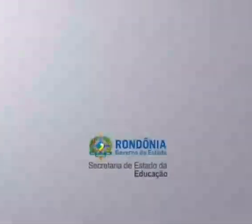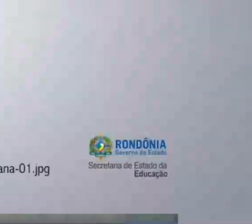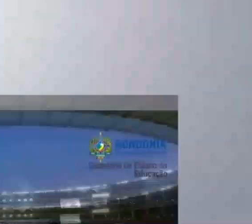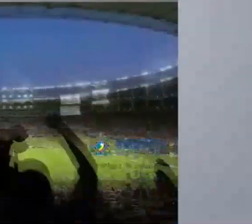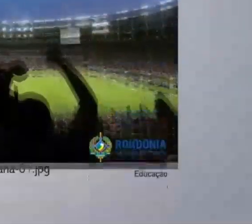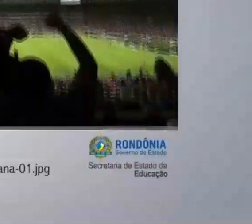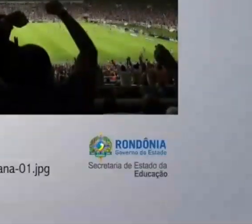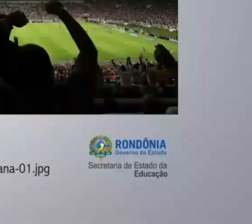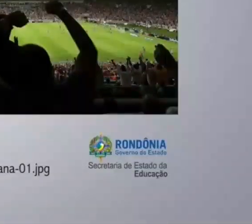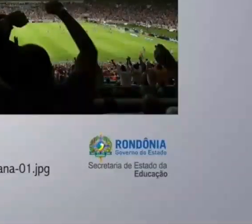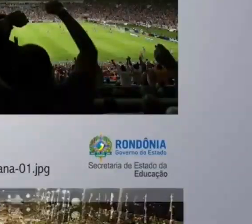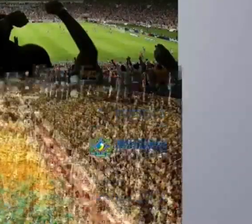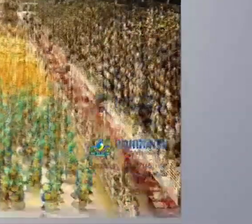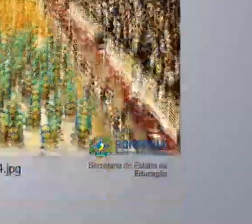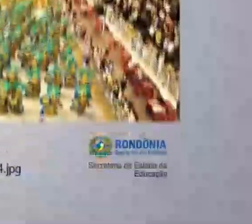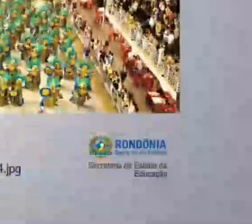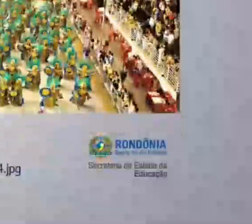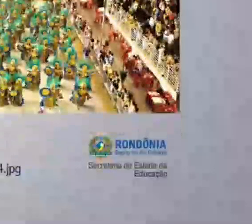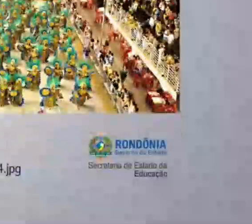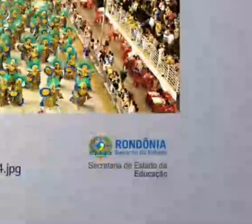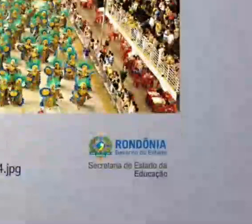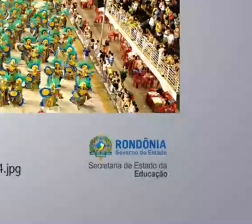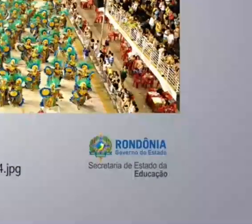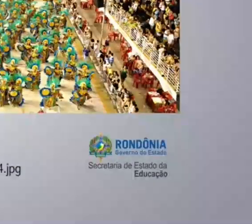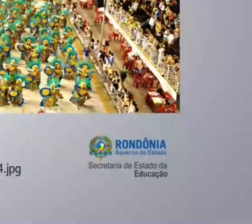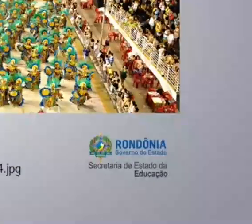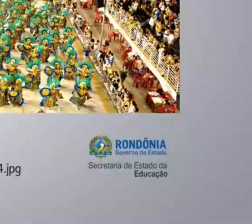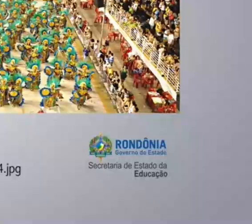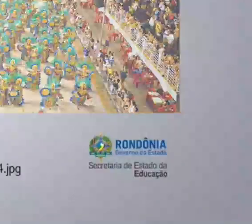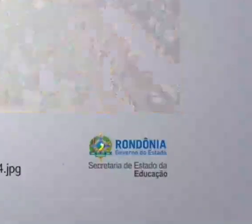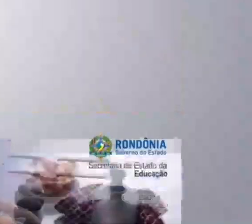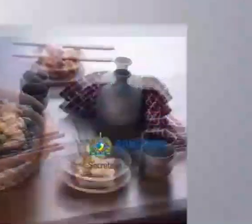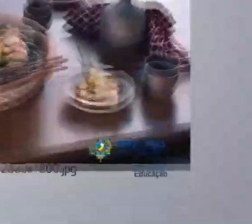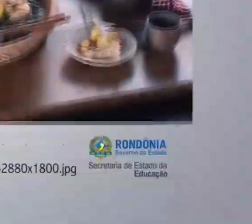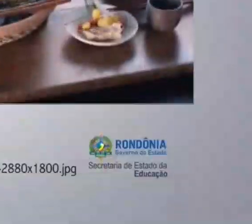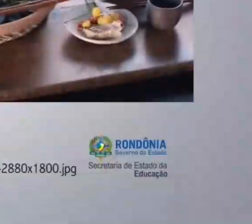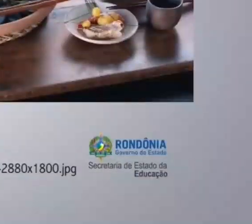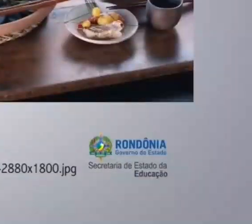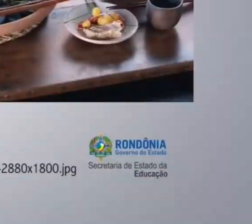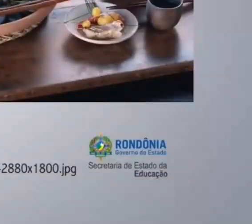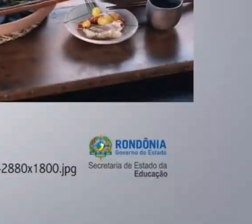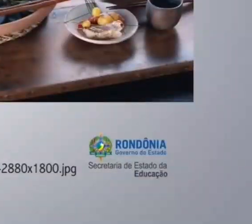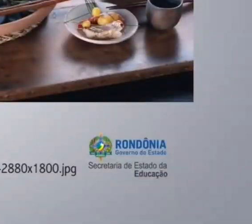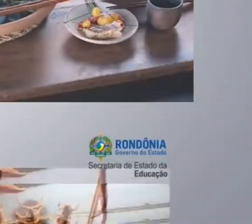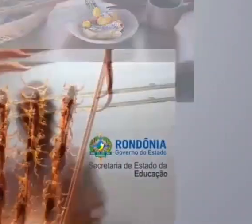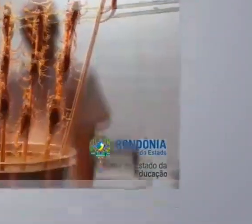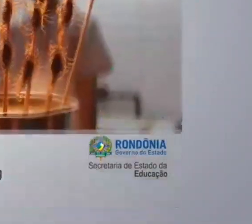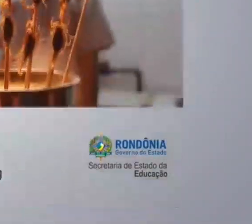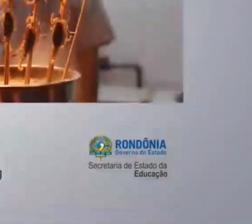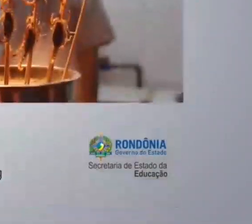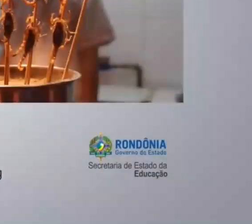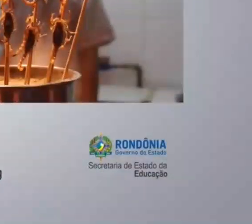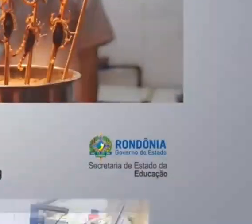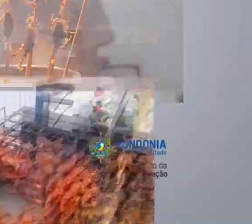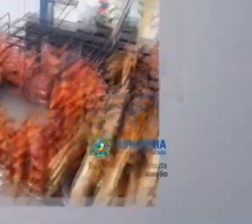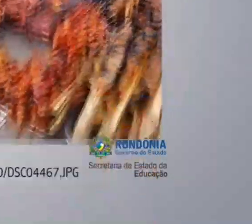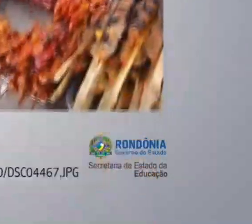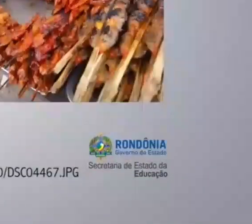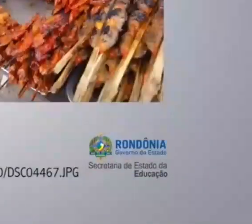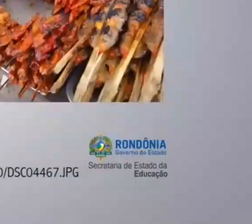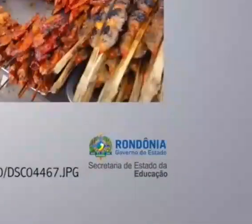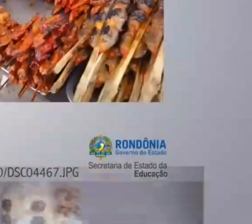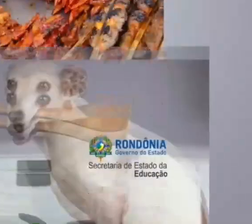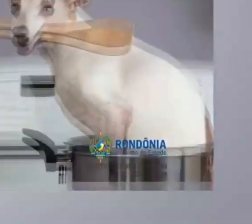O Brasil é o país do futebol, do carnaval. A China tem culinária mais rica do mundo. Inclui